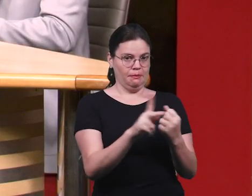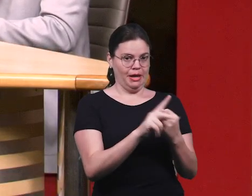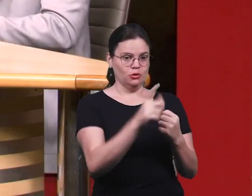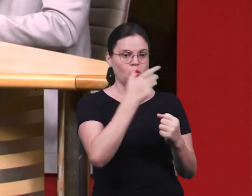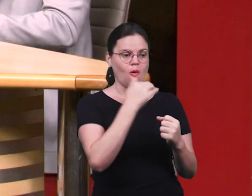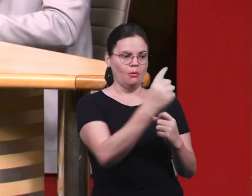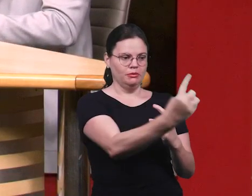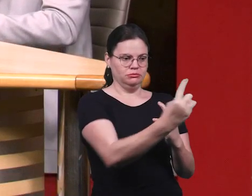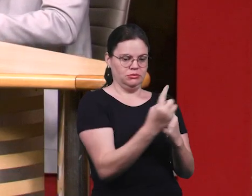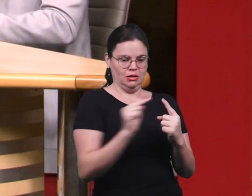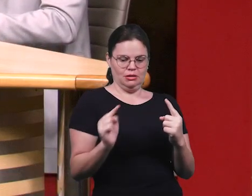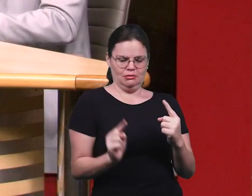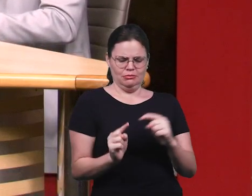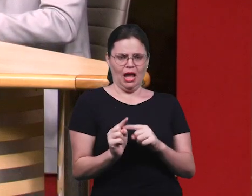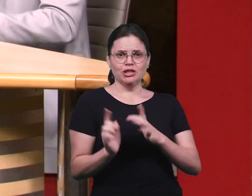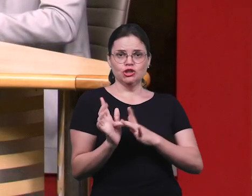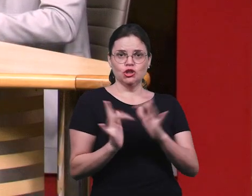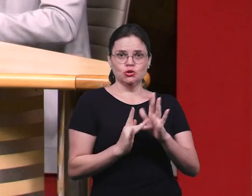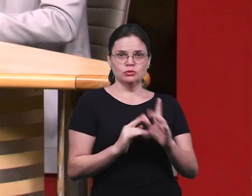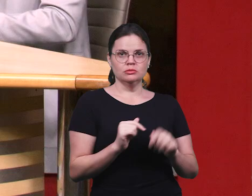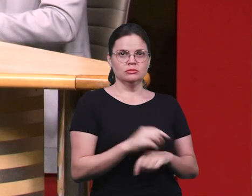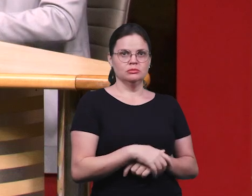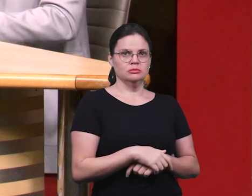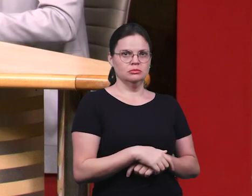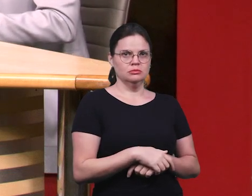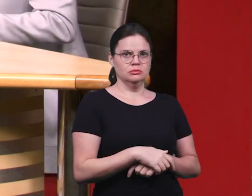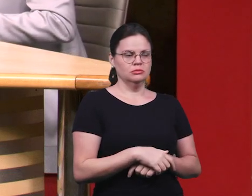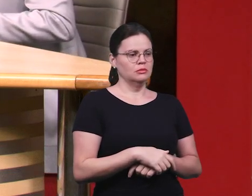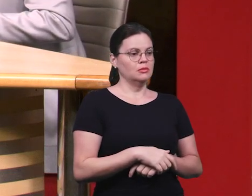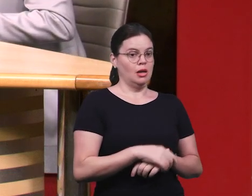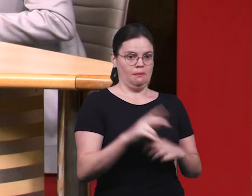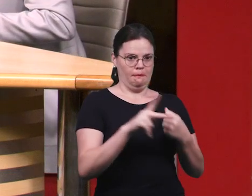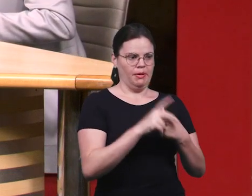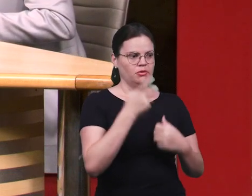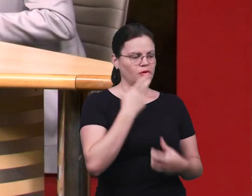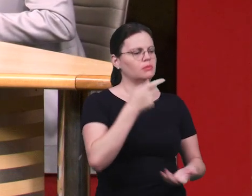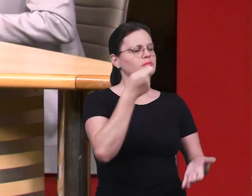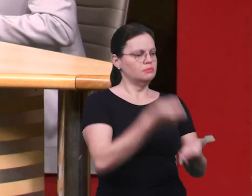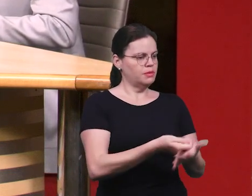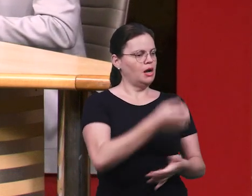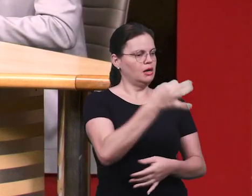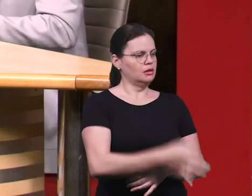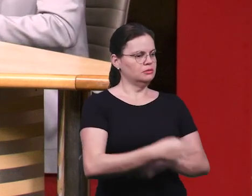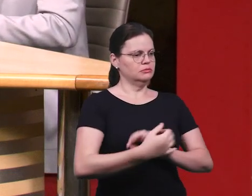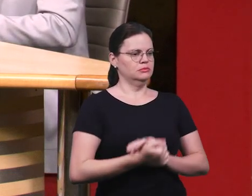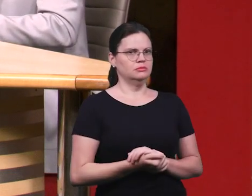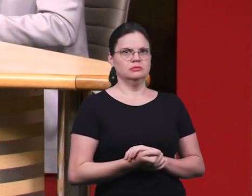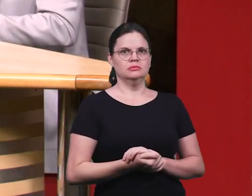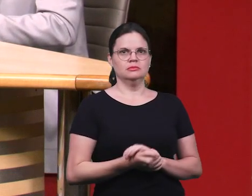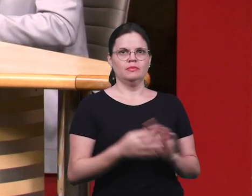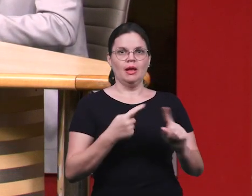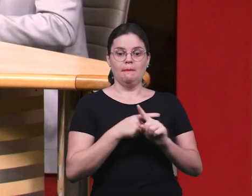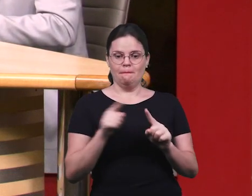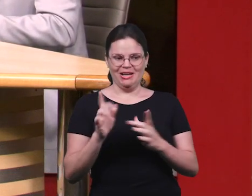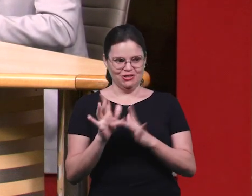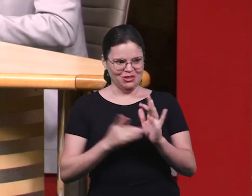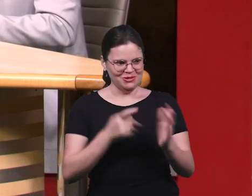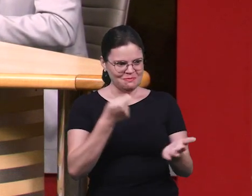dentro. Ele falou assim: paga. E não pagava. Isso é